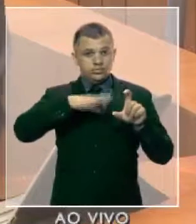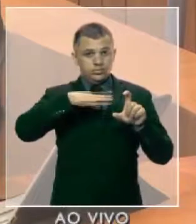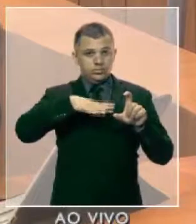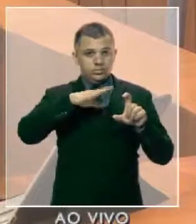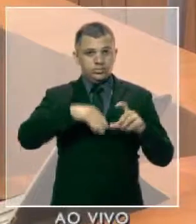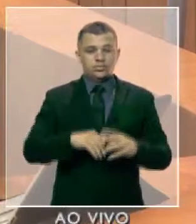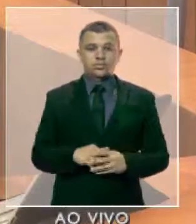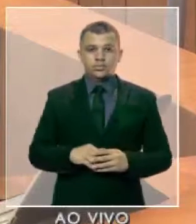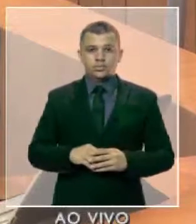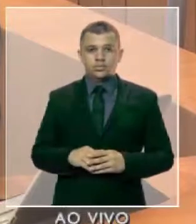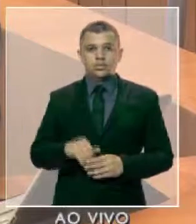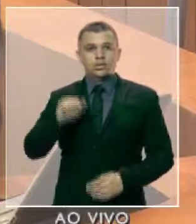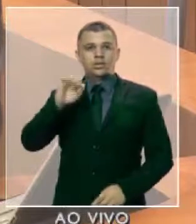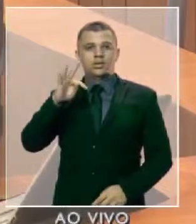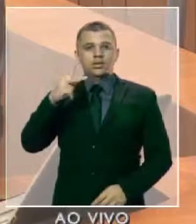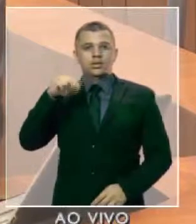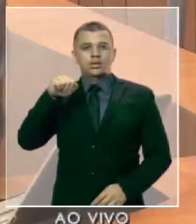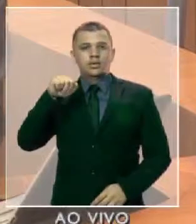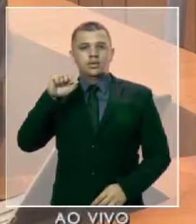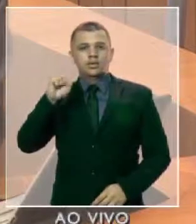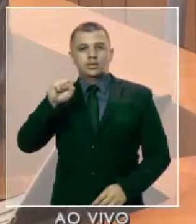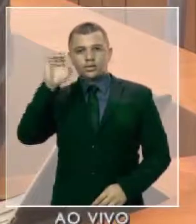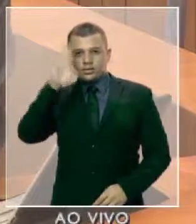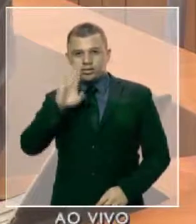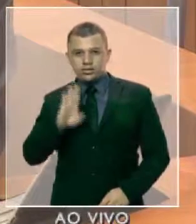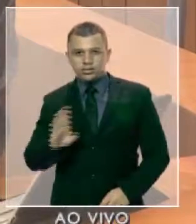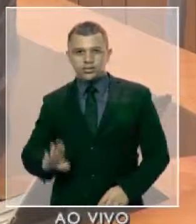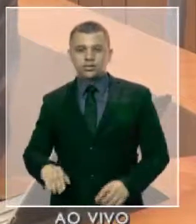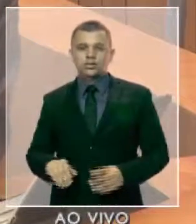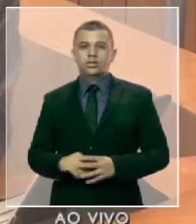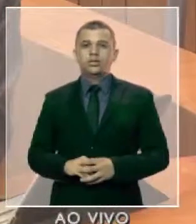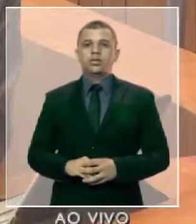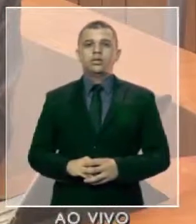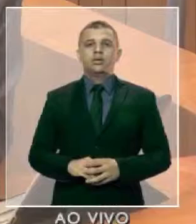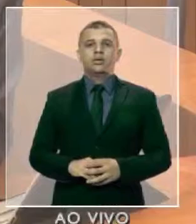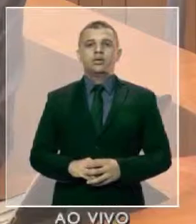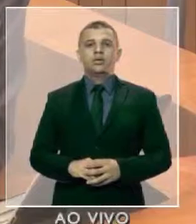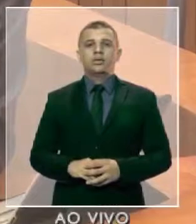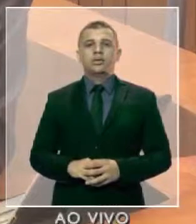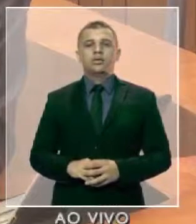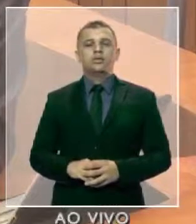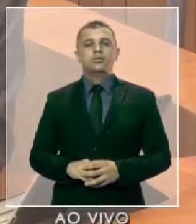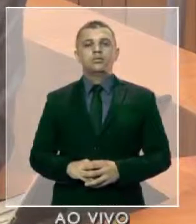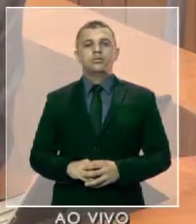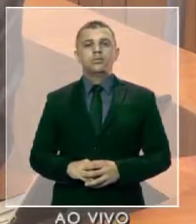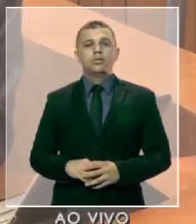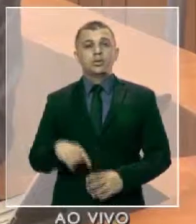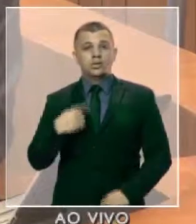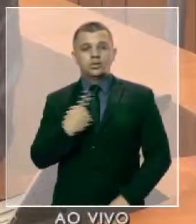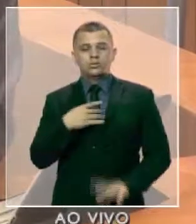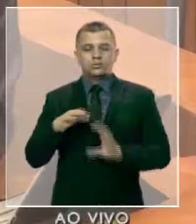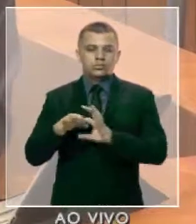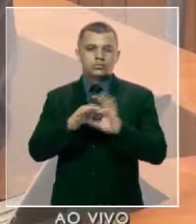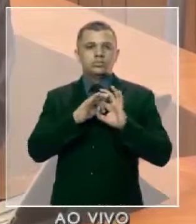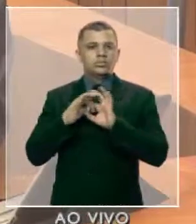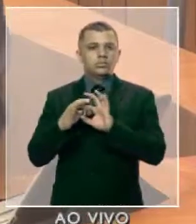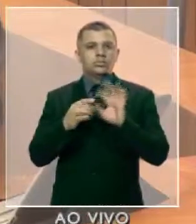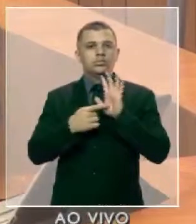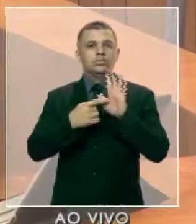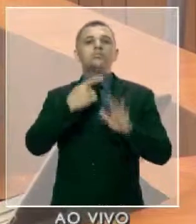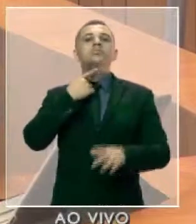brasileira. A unidade nos traz a intenção verdadeira.